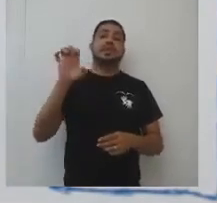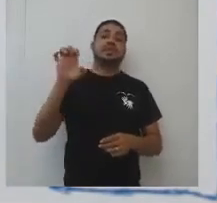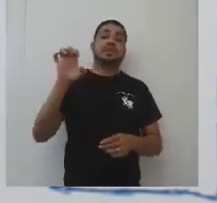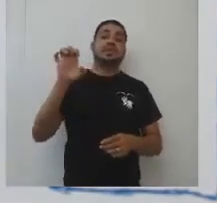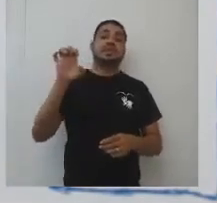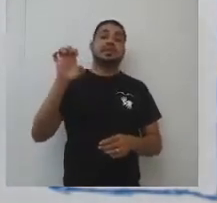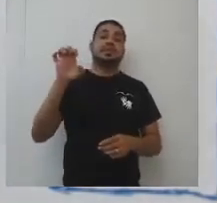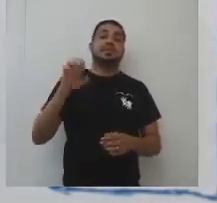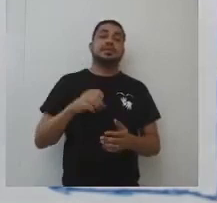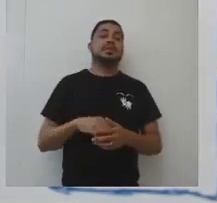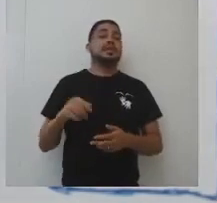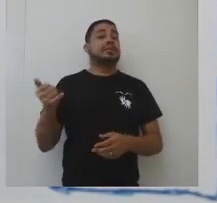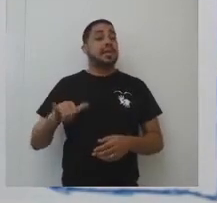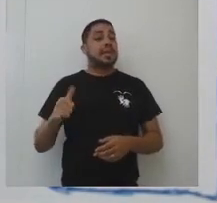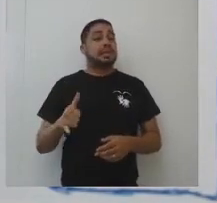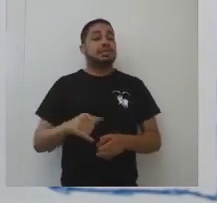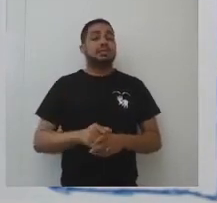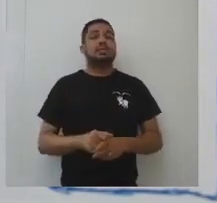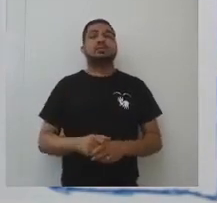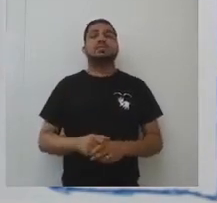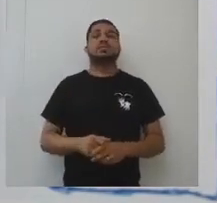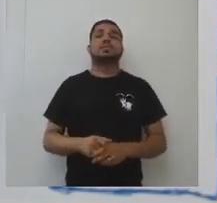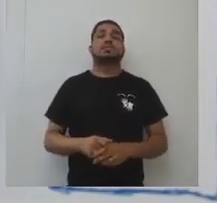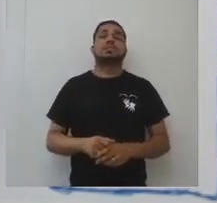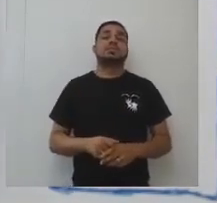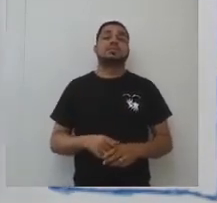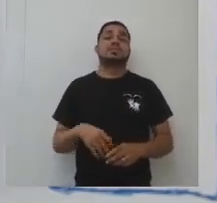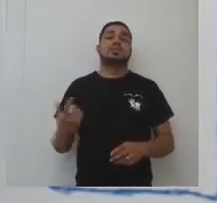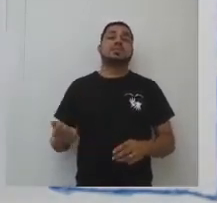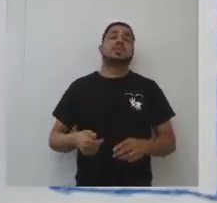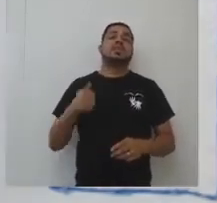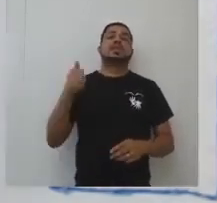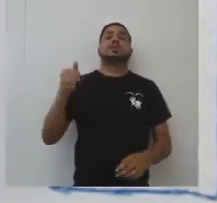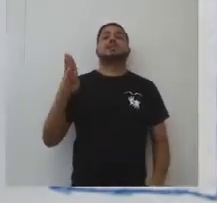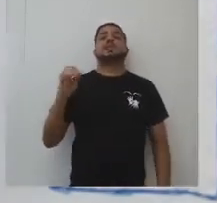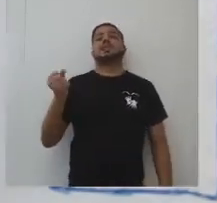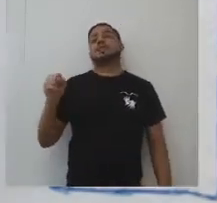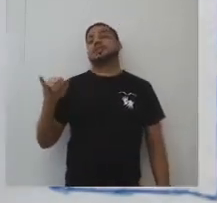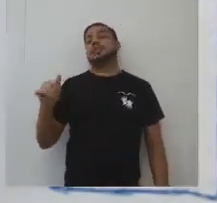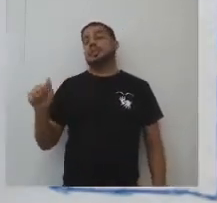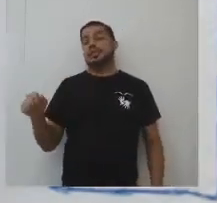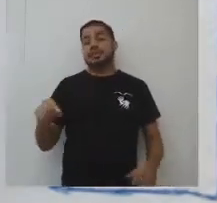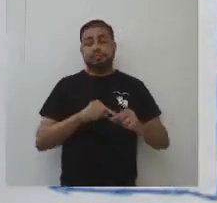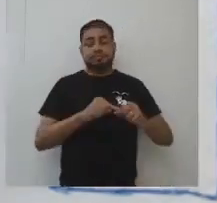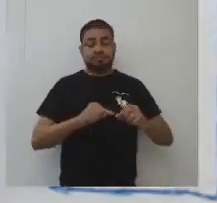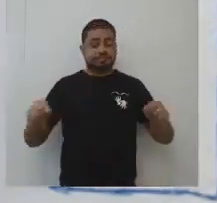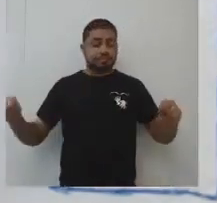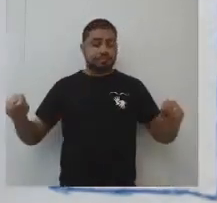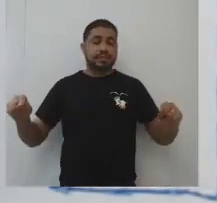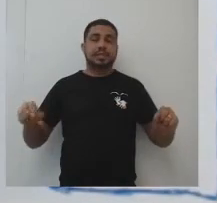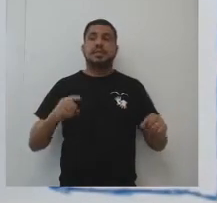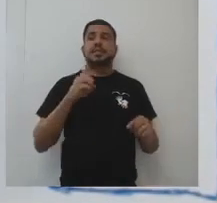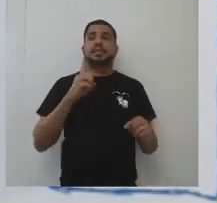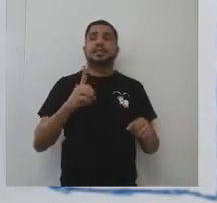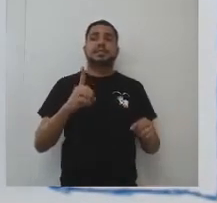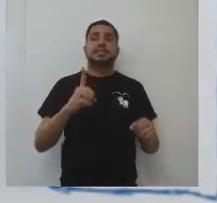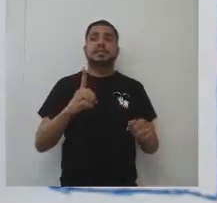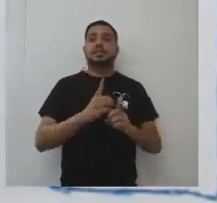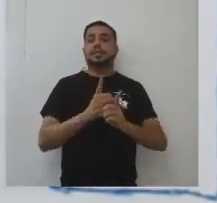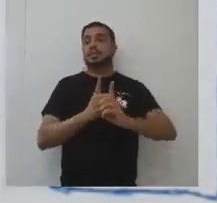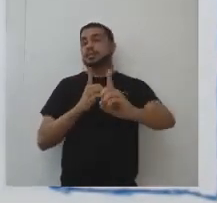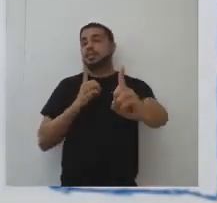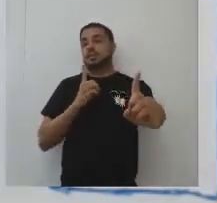elétrico. O eixo da abscissa, tu está dizendo que é D, que é a